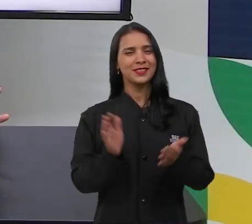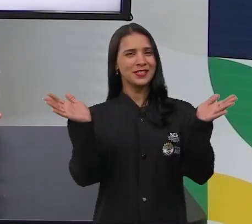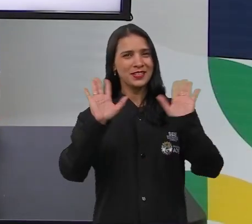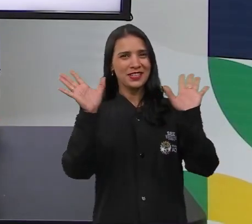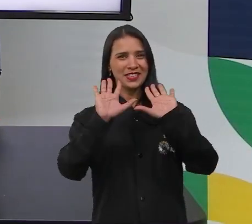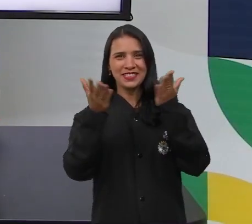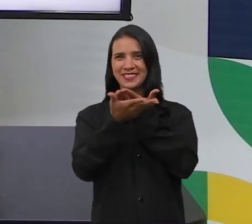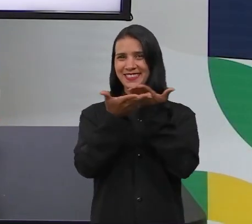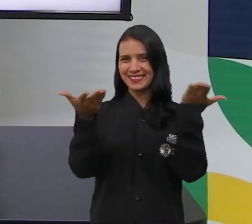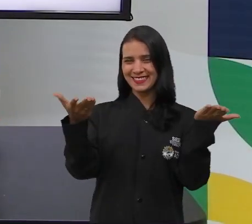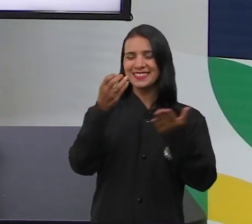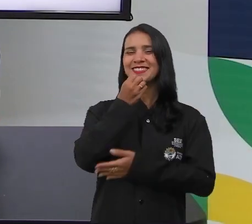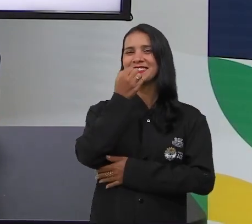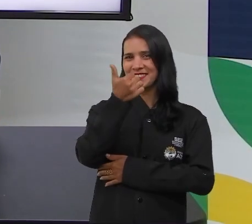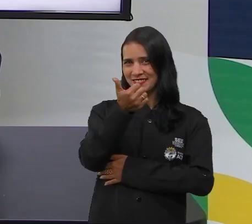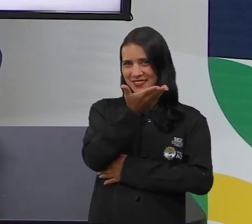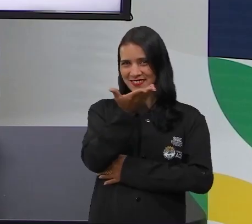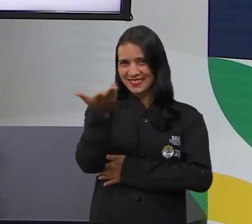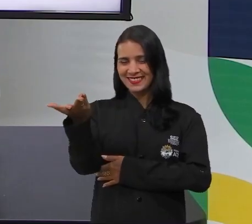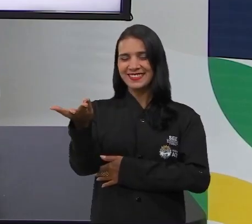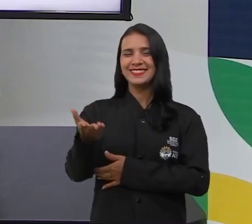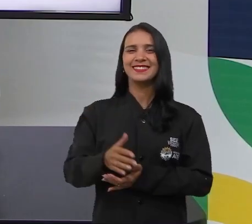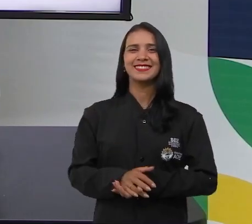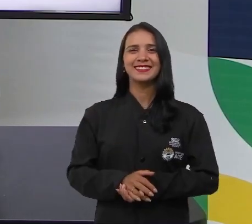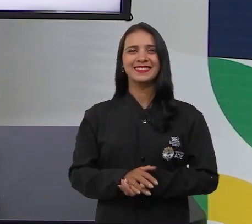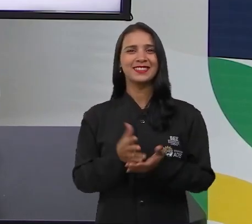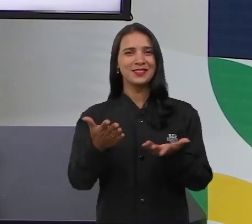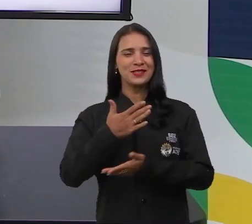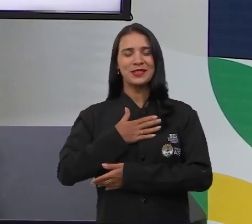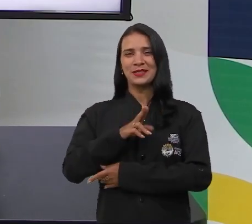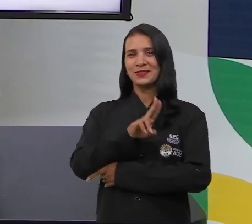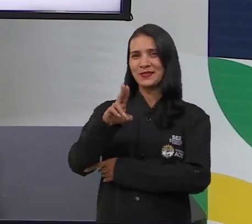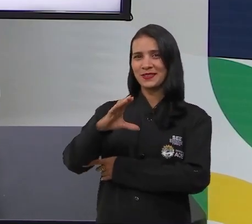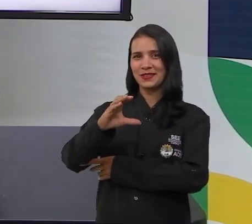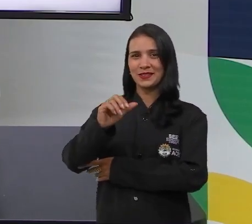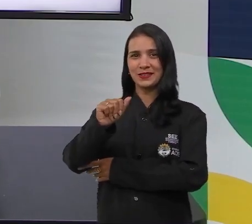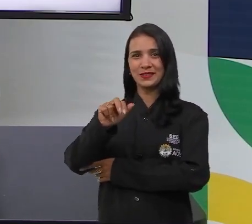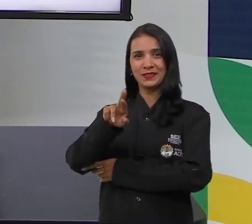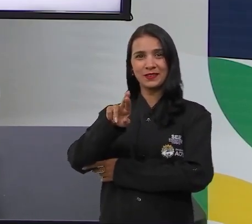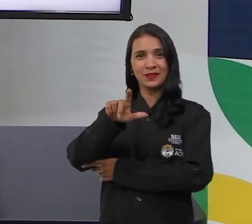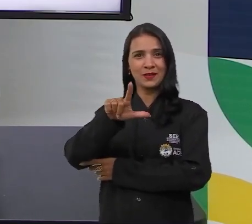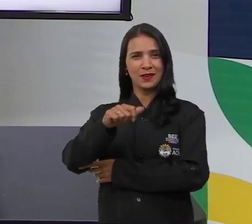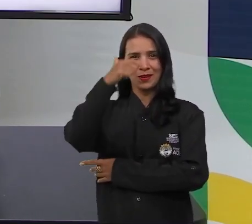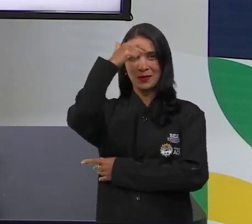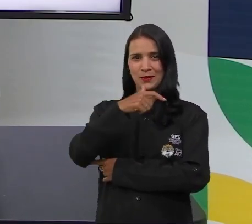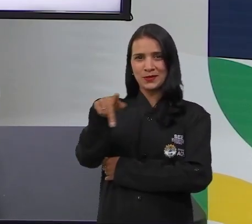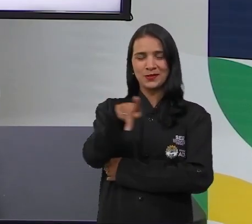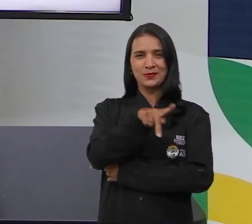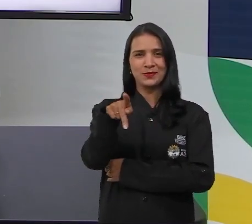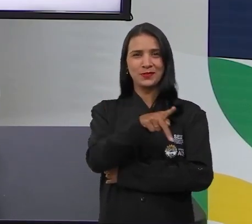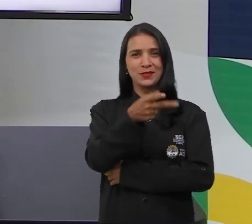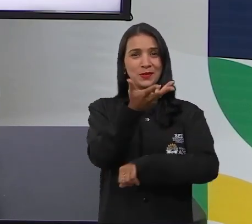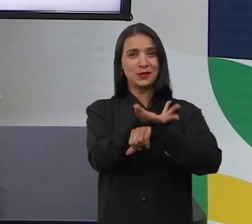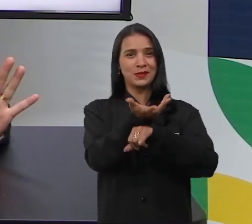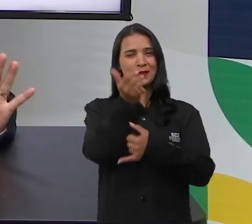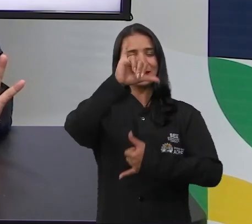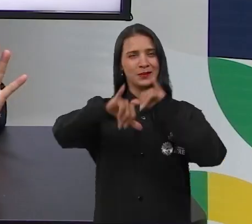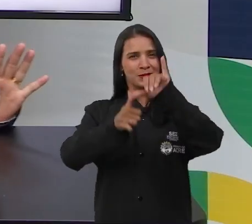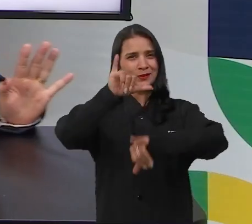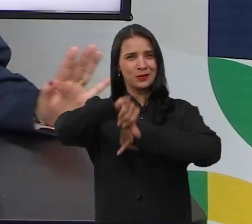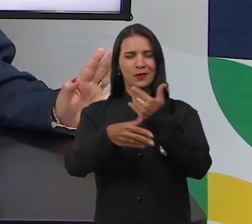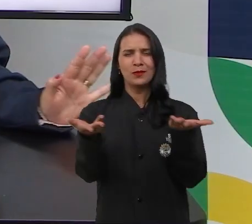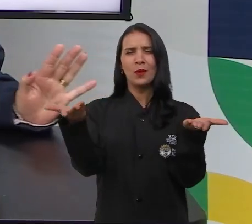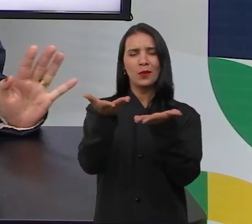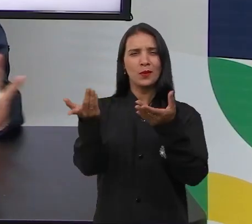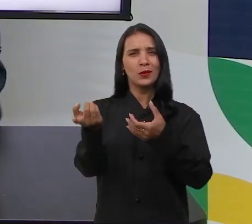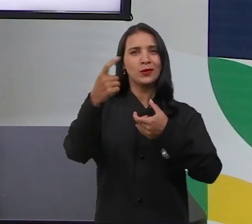Olá, queridos alunos! Tudo bem com vocês? Me chamo Karla Nomura e eu sou a sua professora de Química. E hoje voltamos aqui